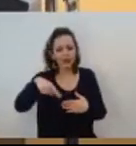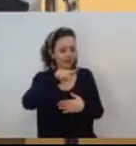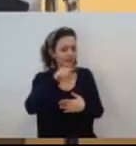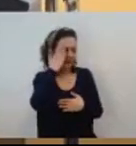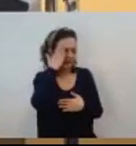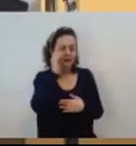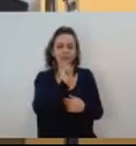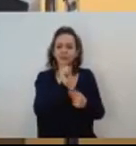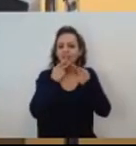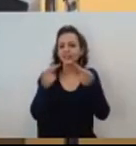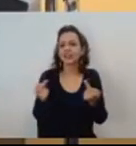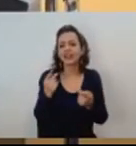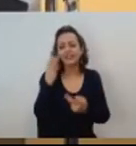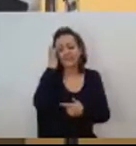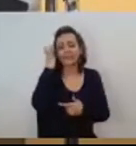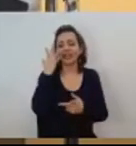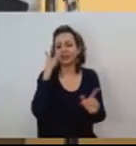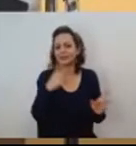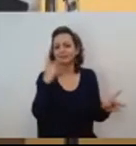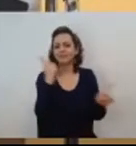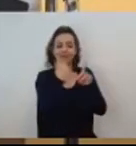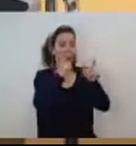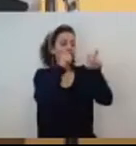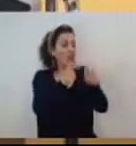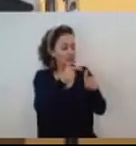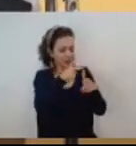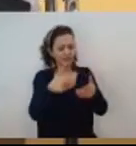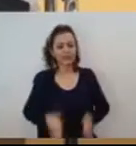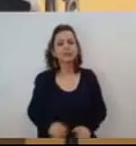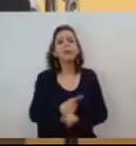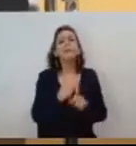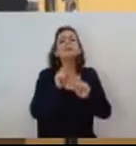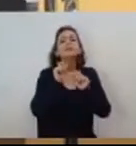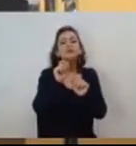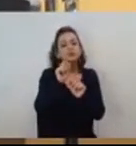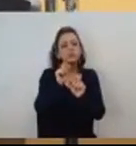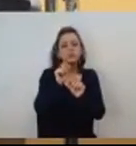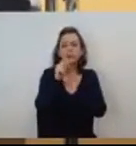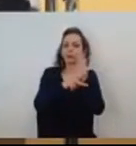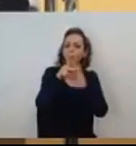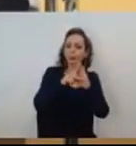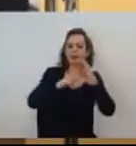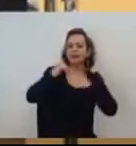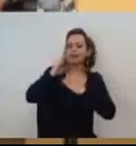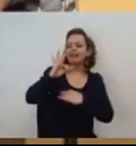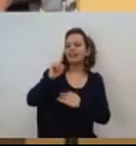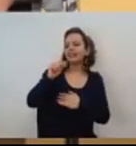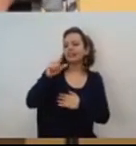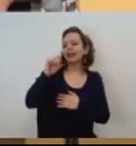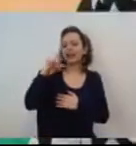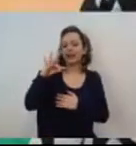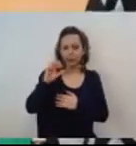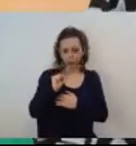foram as grandes mudanças que o projeto talentos do Futuro tem apresentado a você de forma